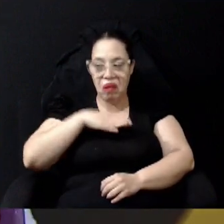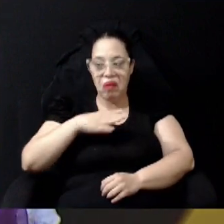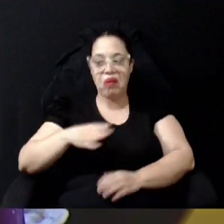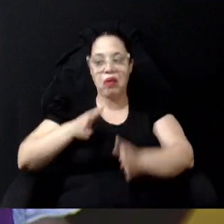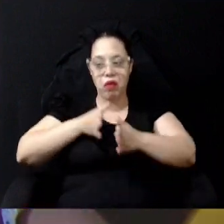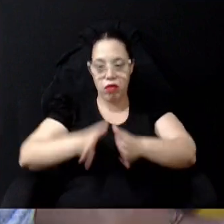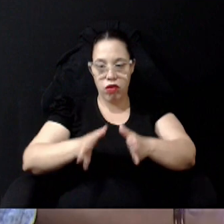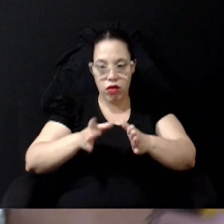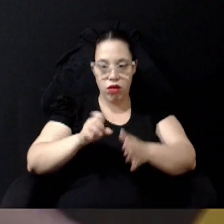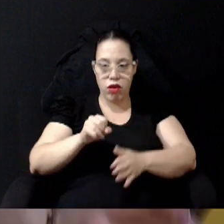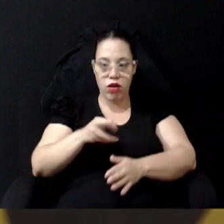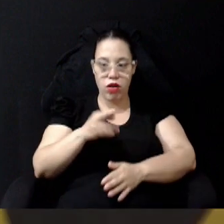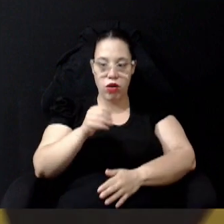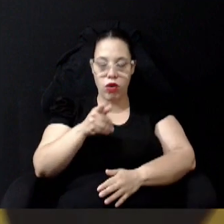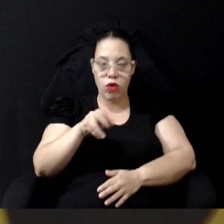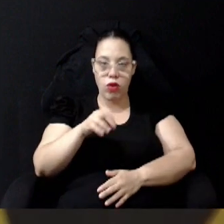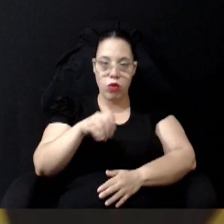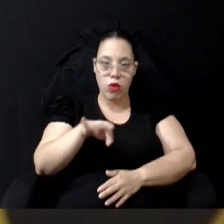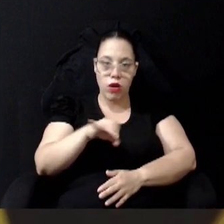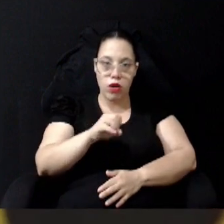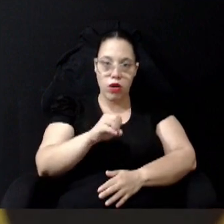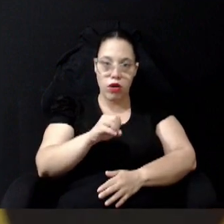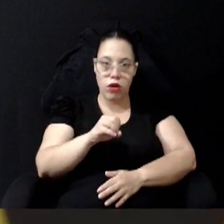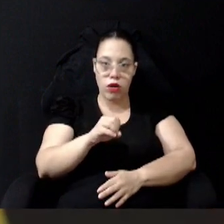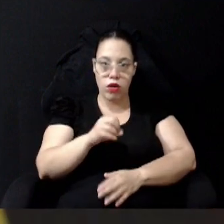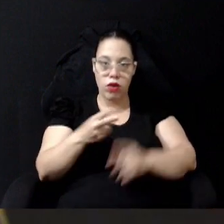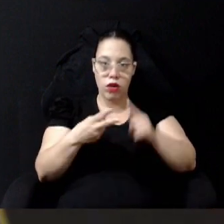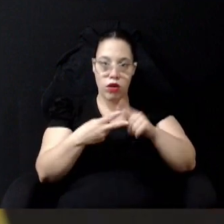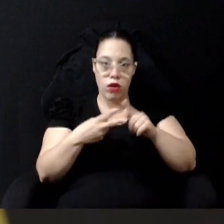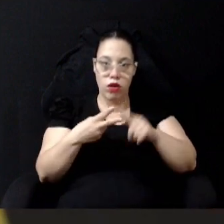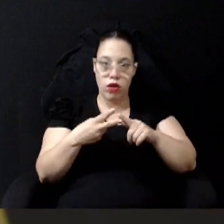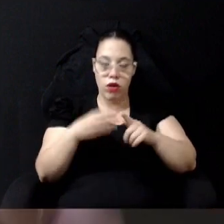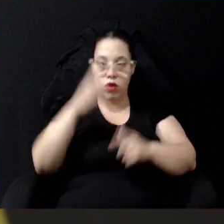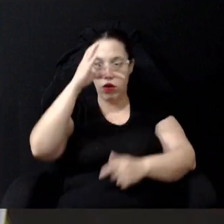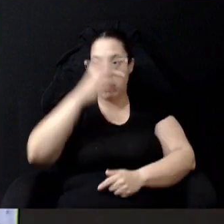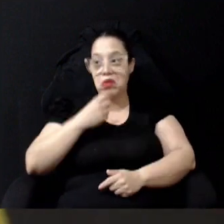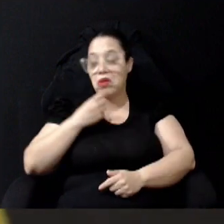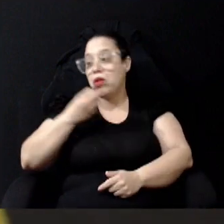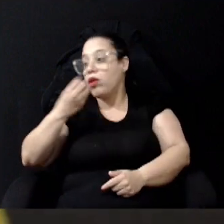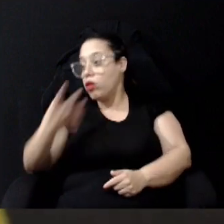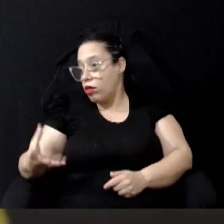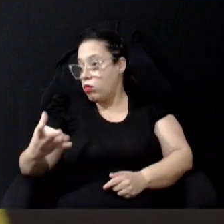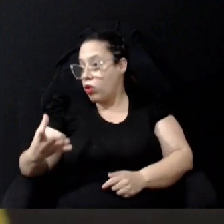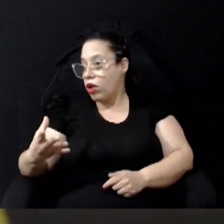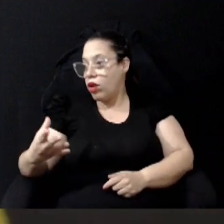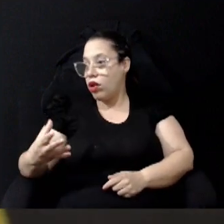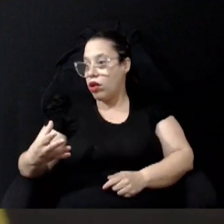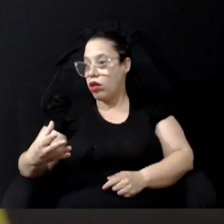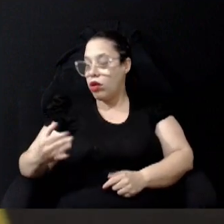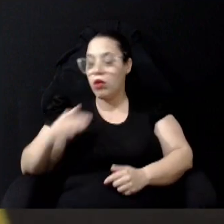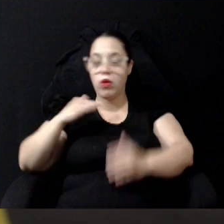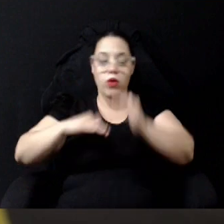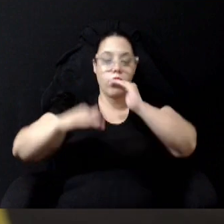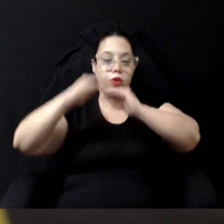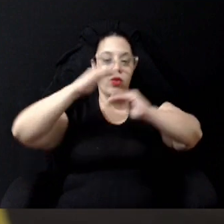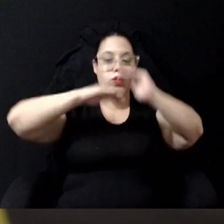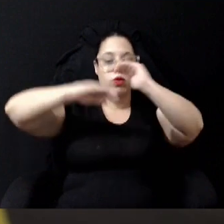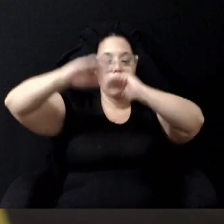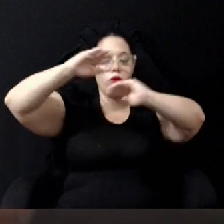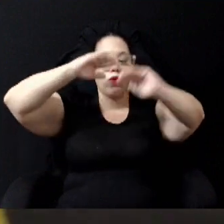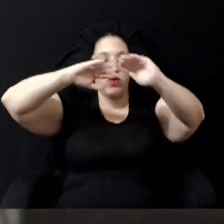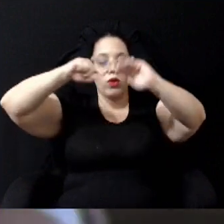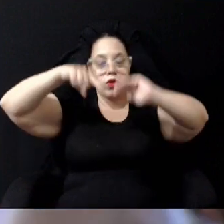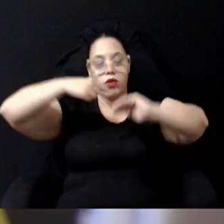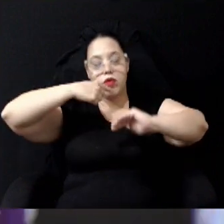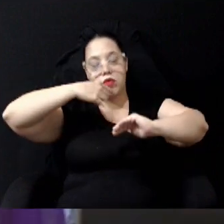do Maranhão. Entretanto, são 2 cidadãos de bem, sabe, que estão se desenvolvendo aqui nessa